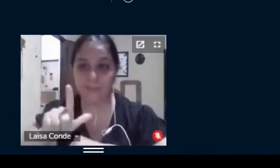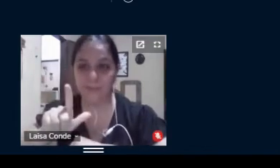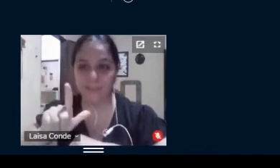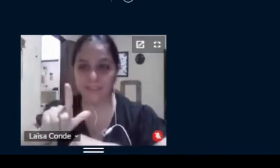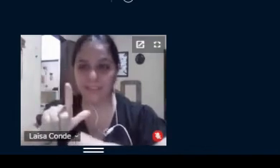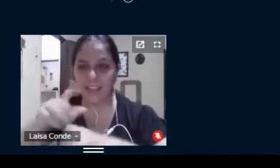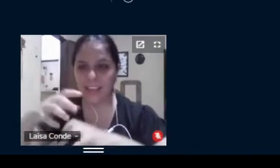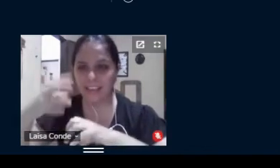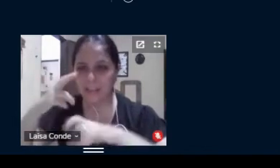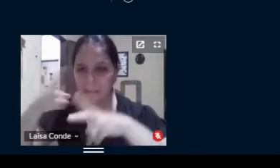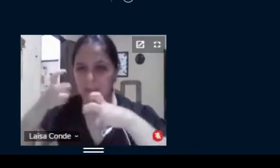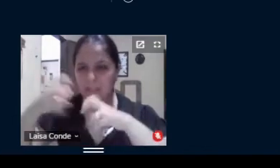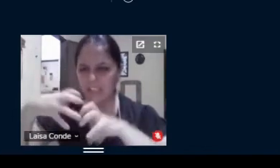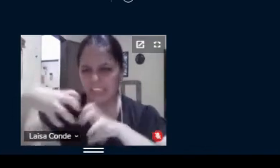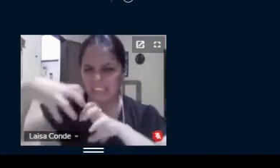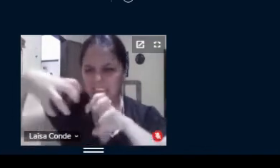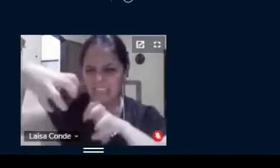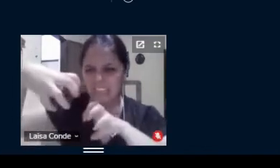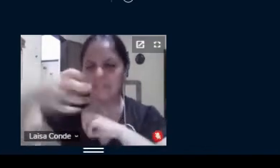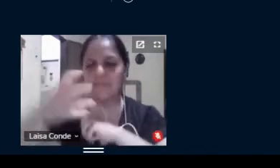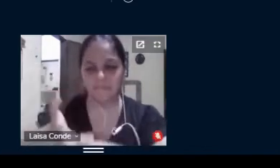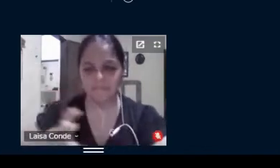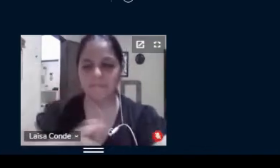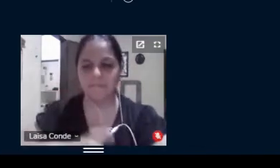trincas, né?